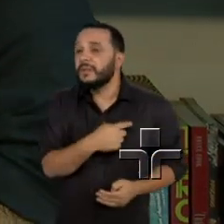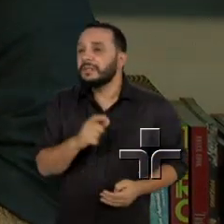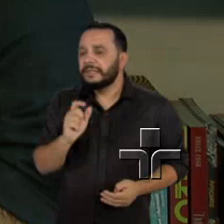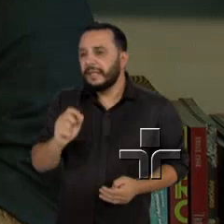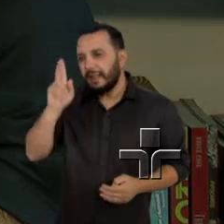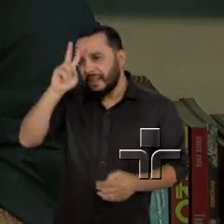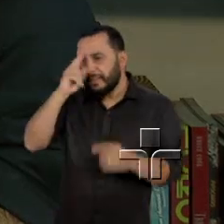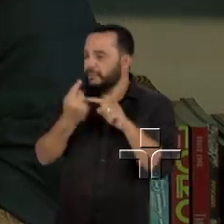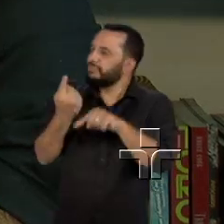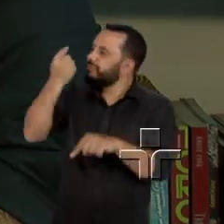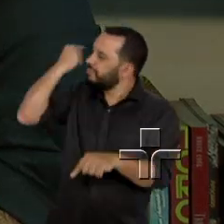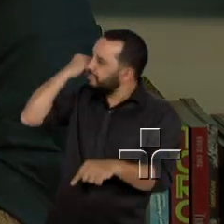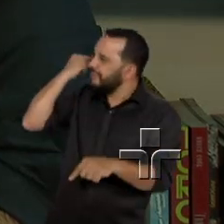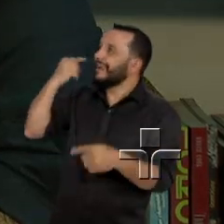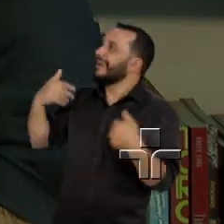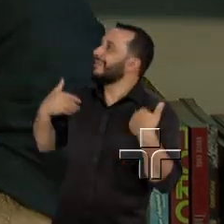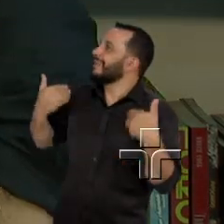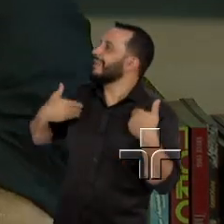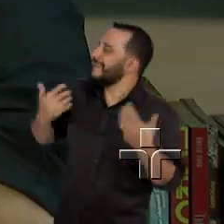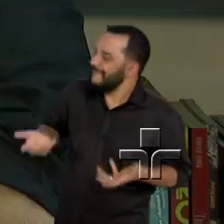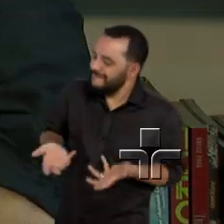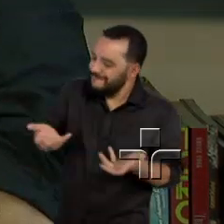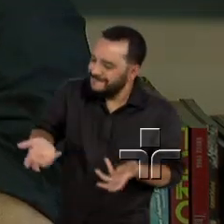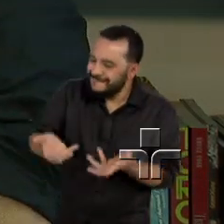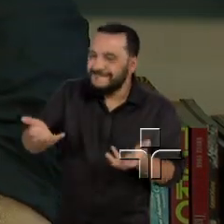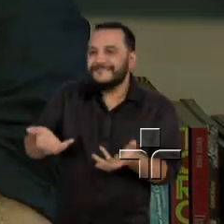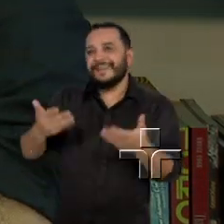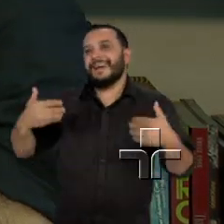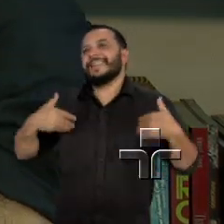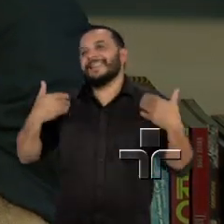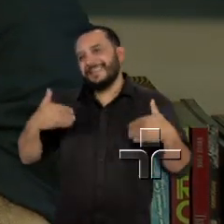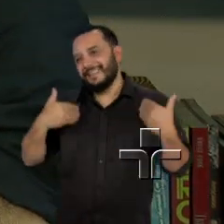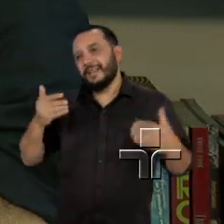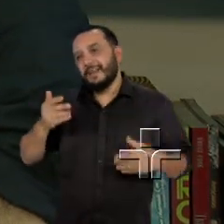a essas alegrias e torná-las grandes alegrias, assim, para